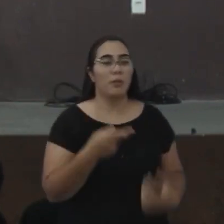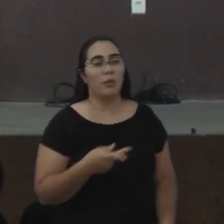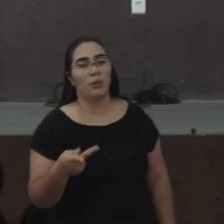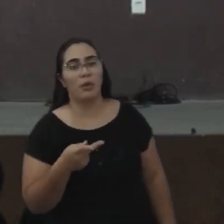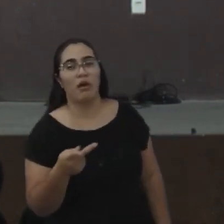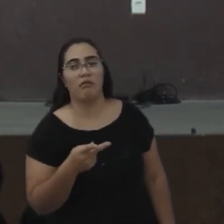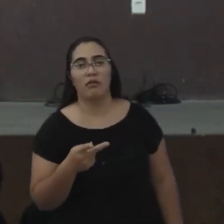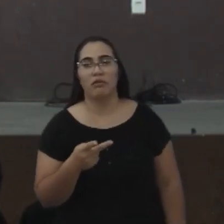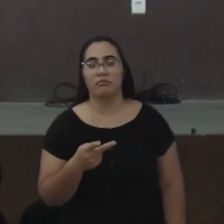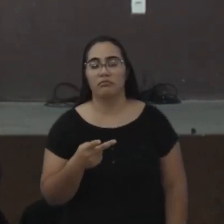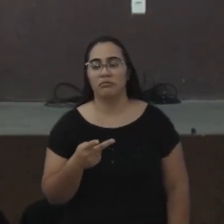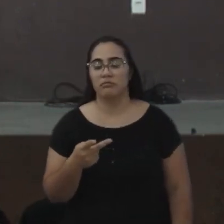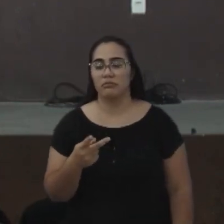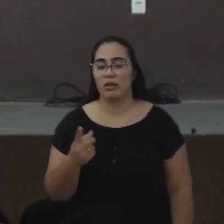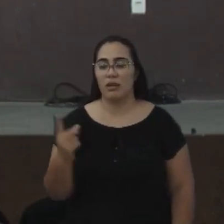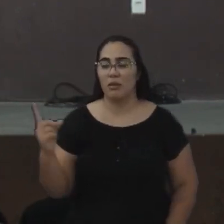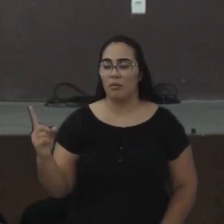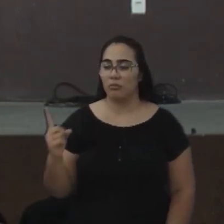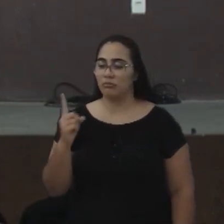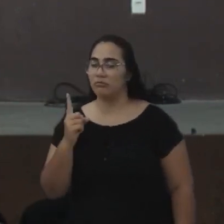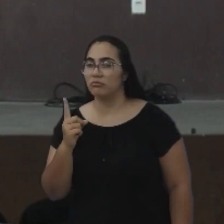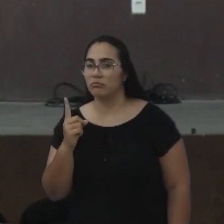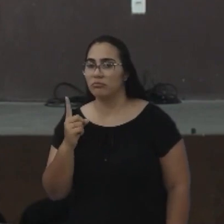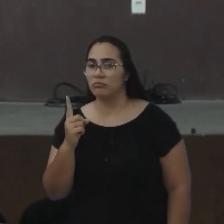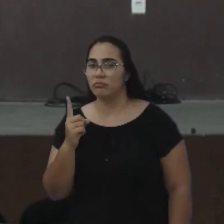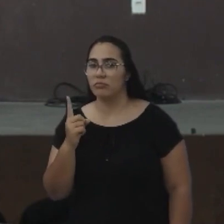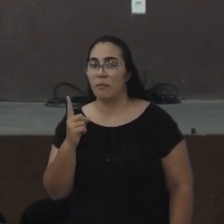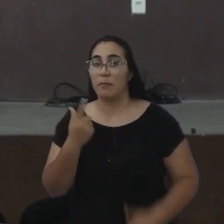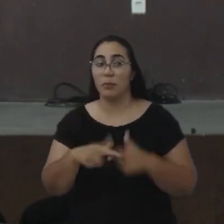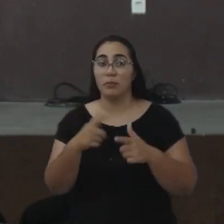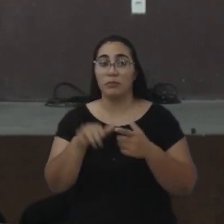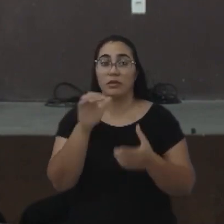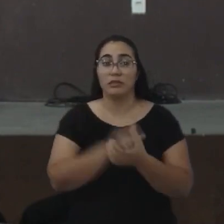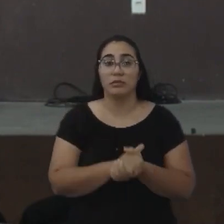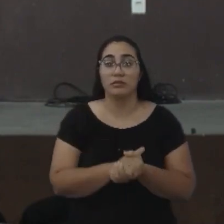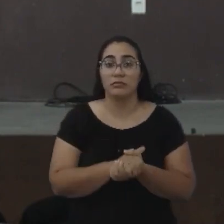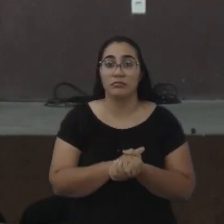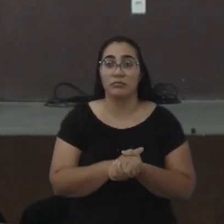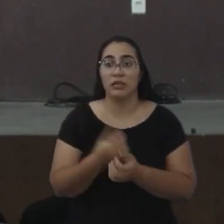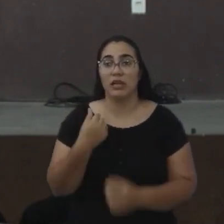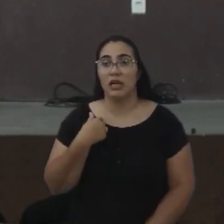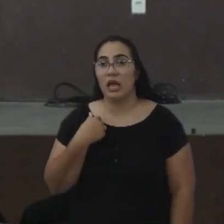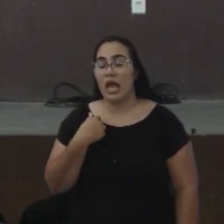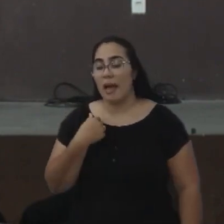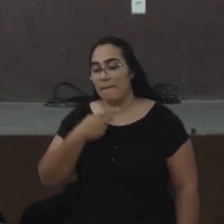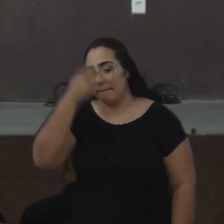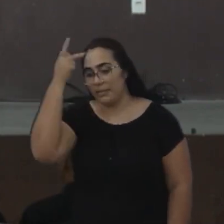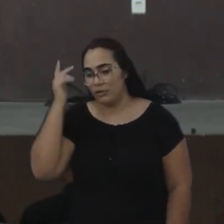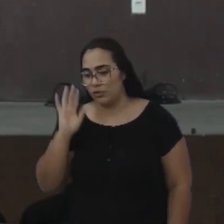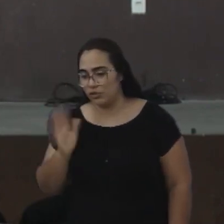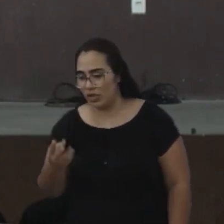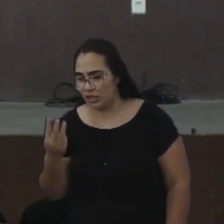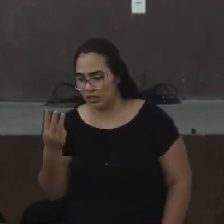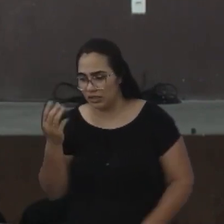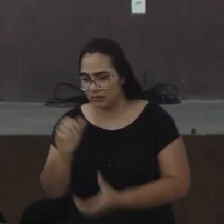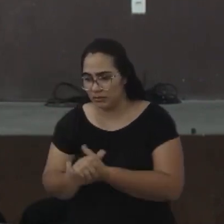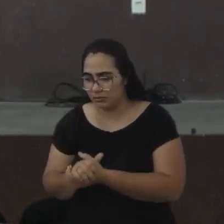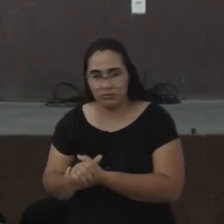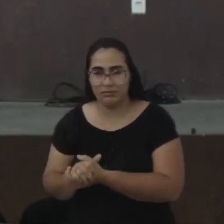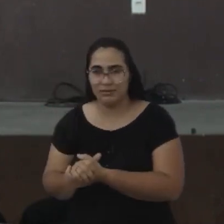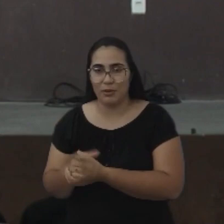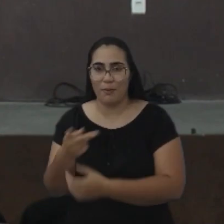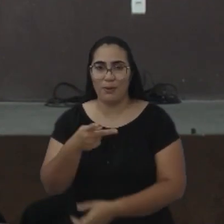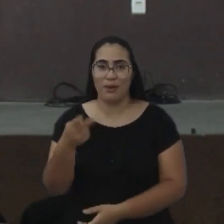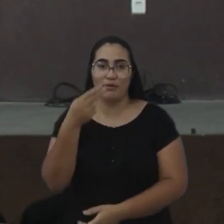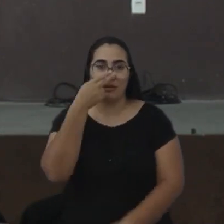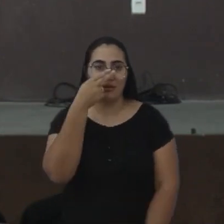cara vinha, problema no casamento, o cara vinha procurar quem? O desmantelado que já estava no terceiro casamento? Não, vinha procurar o crente,